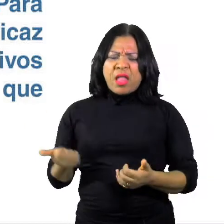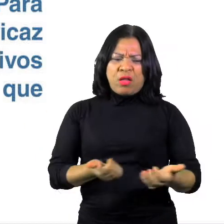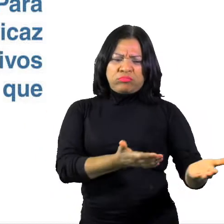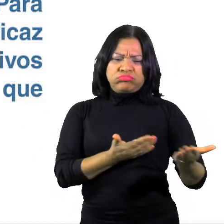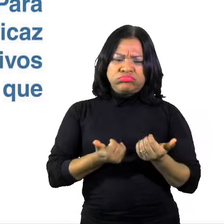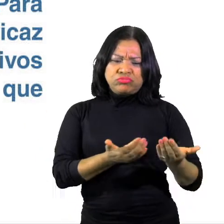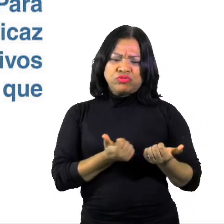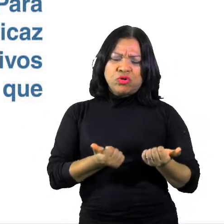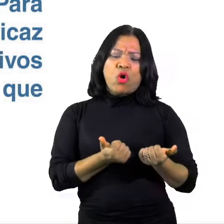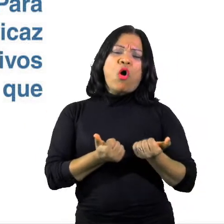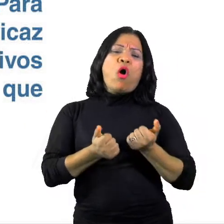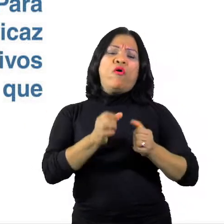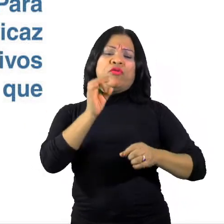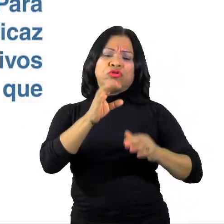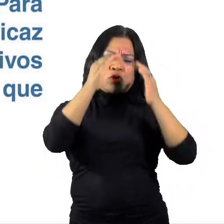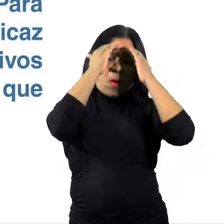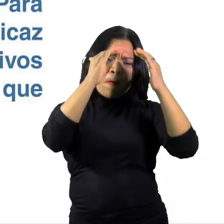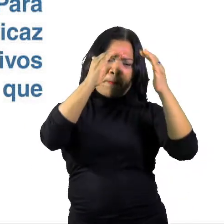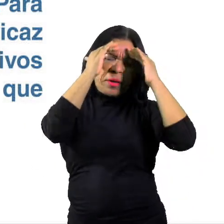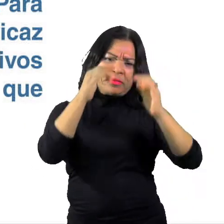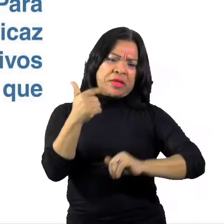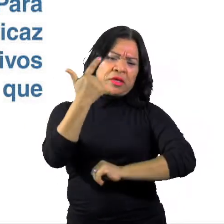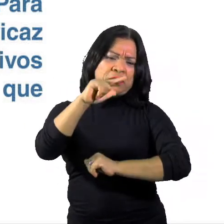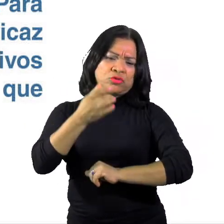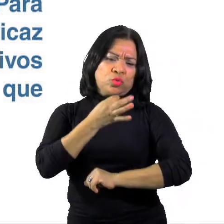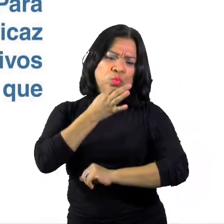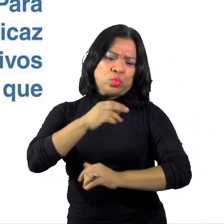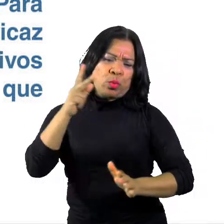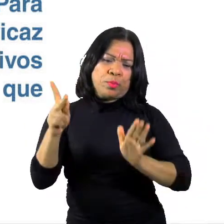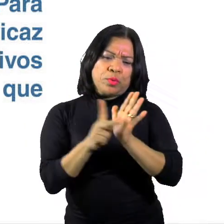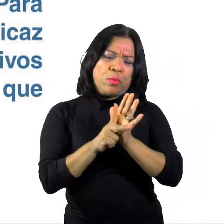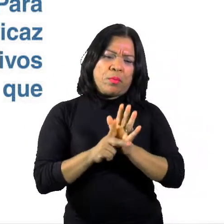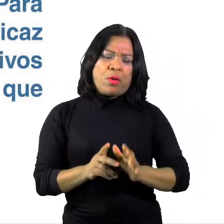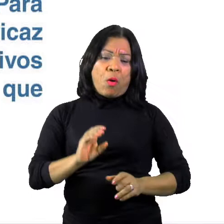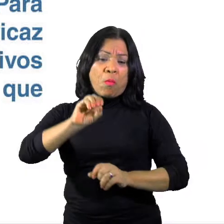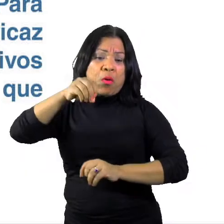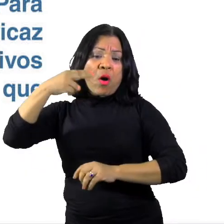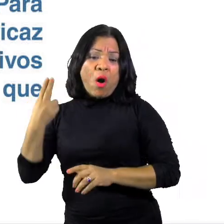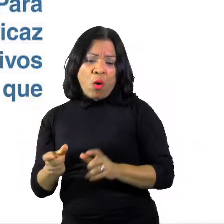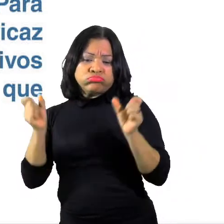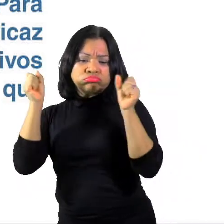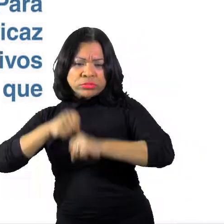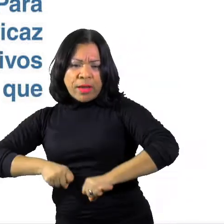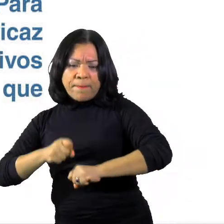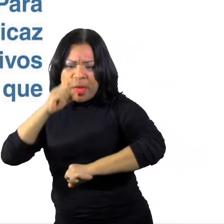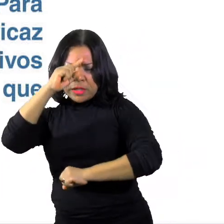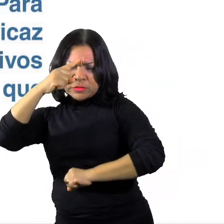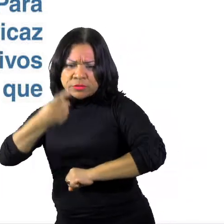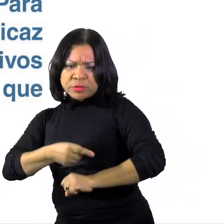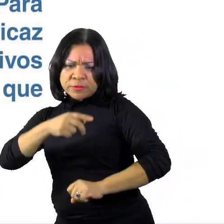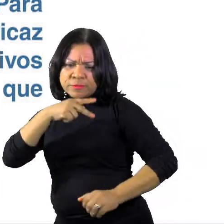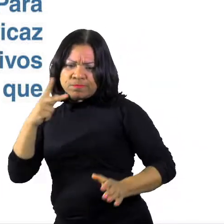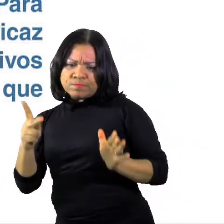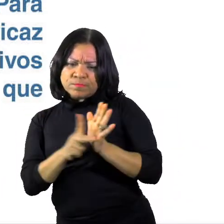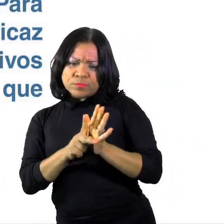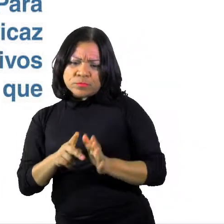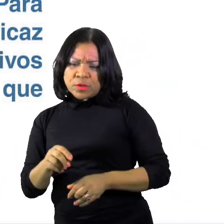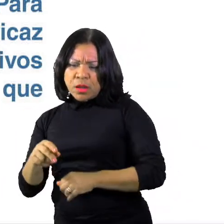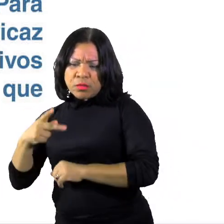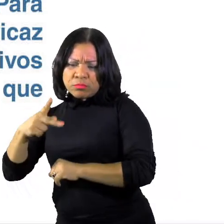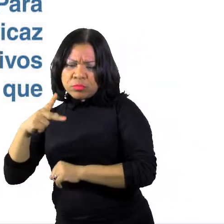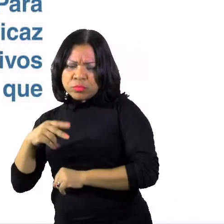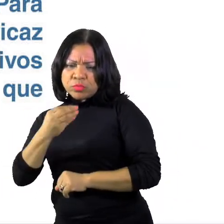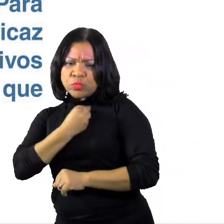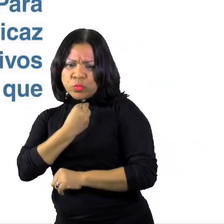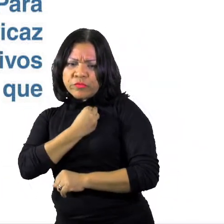obedecem e não têm opinião própria, ou sejam capazes de decidir por si mesmos o que fazer em suas vidas,